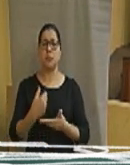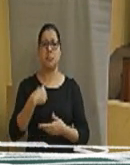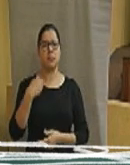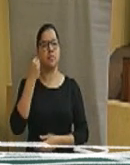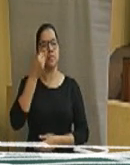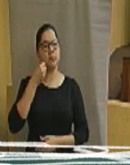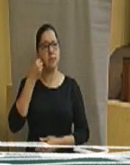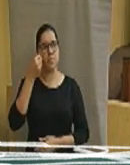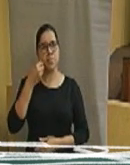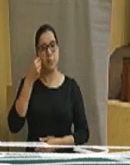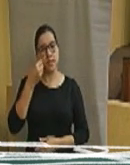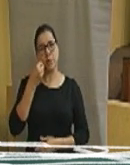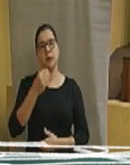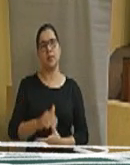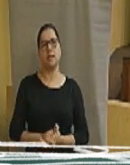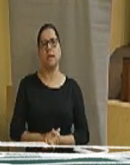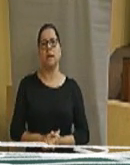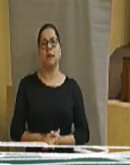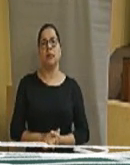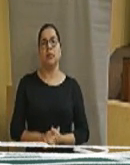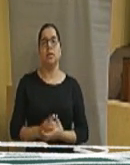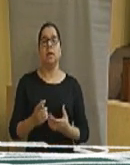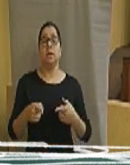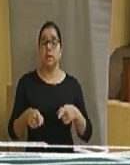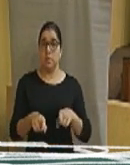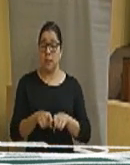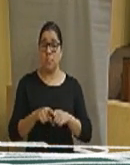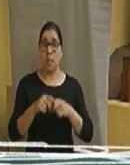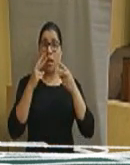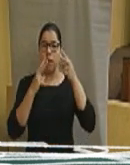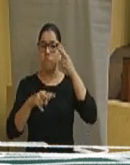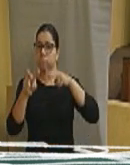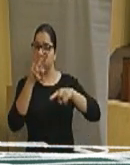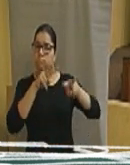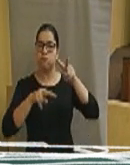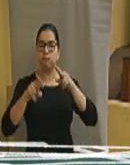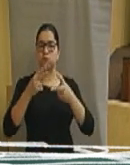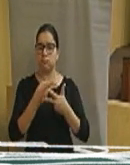experiência, sobretudo em relação à visão da universidade.